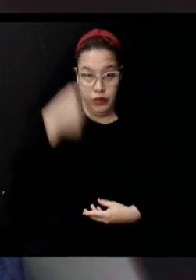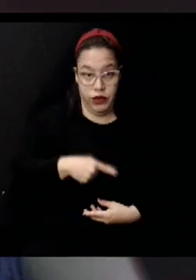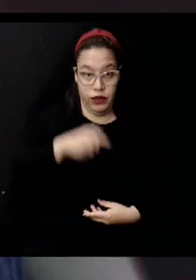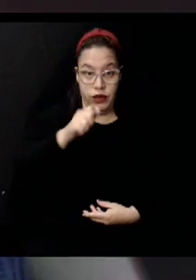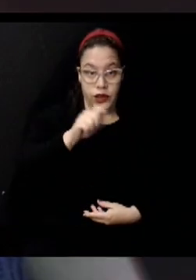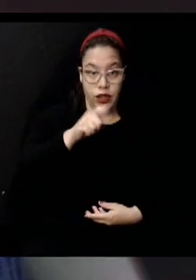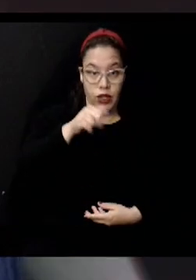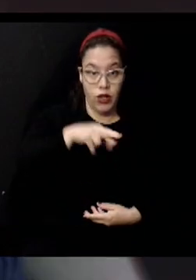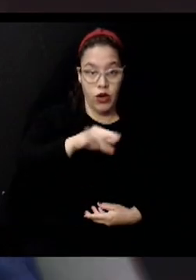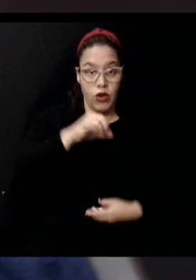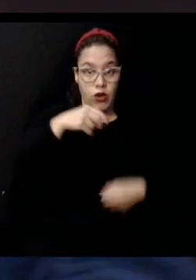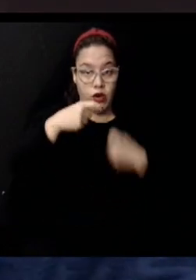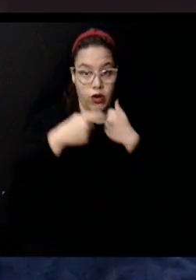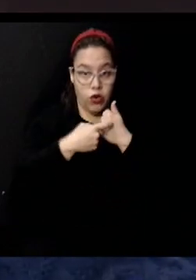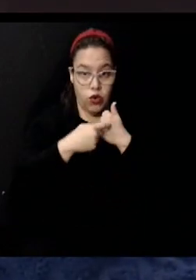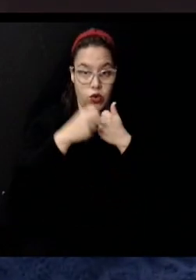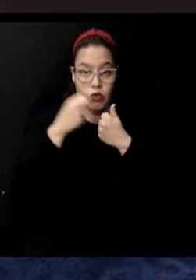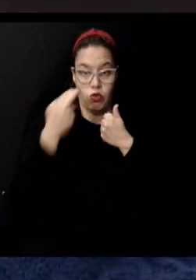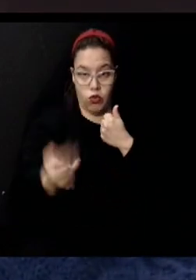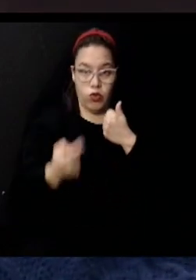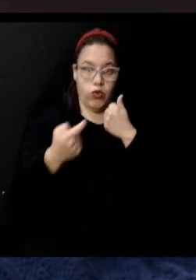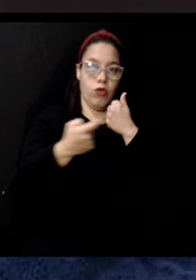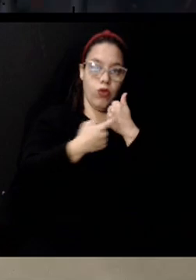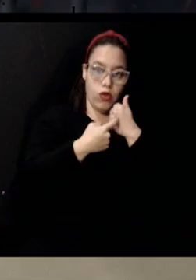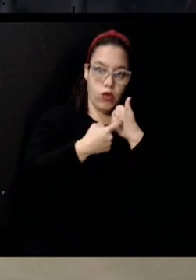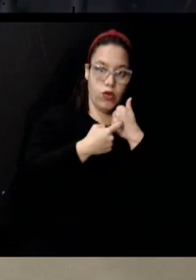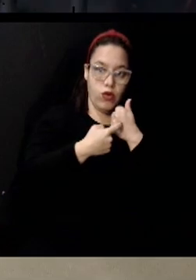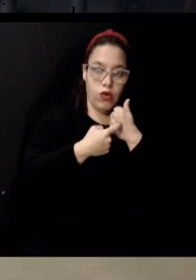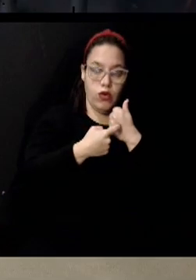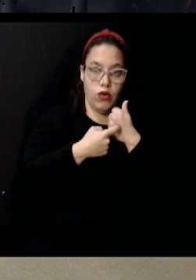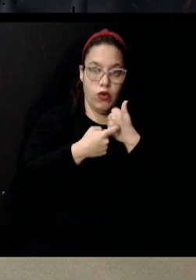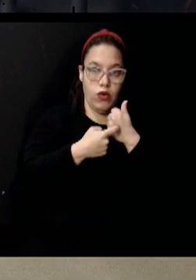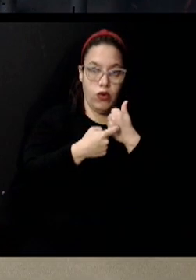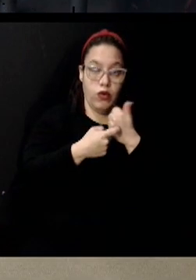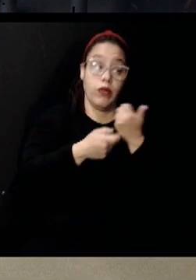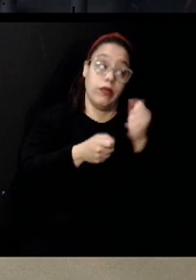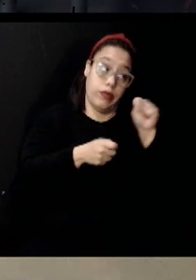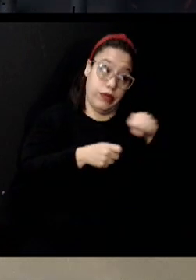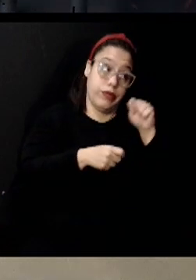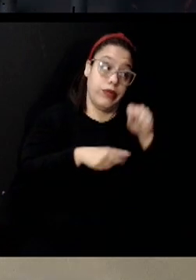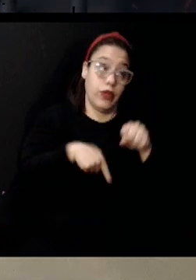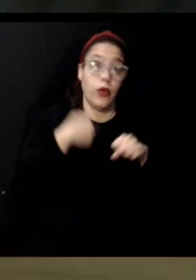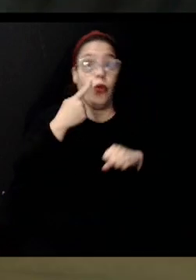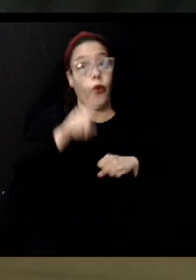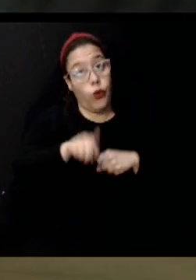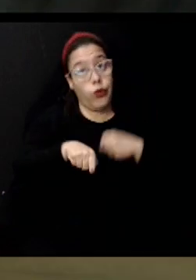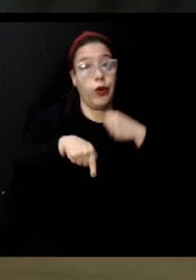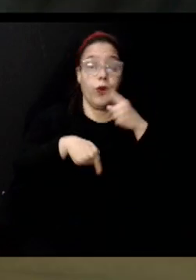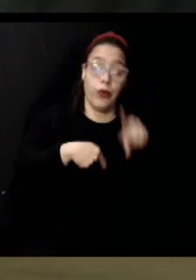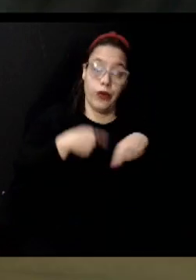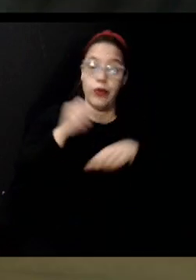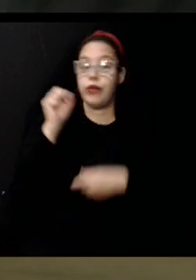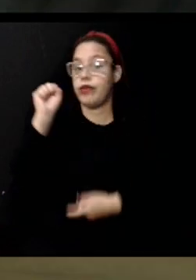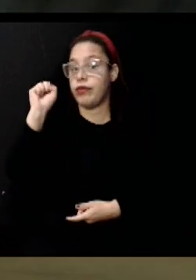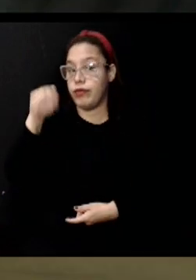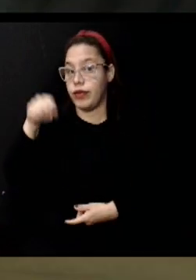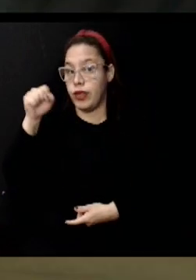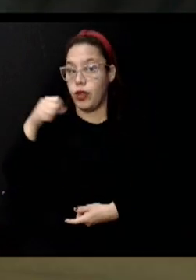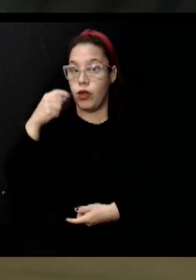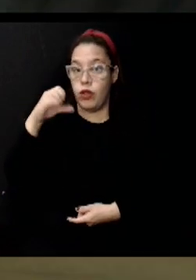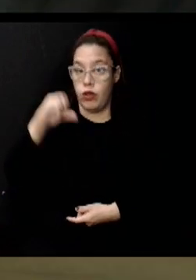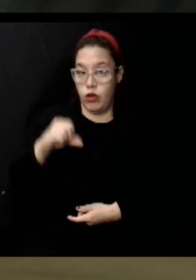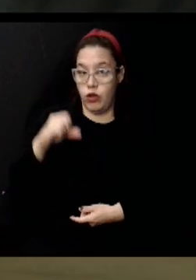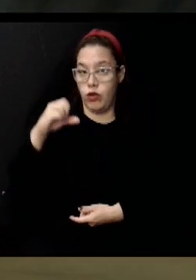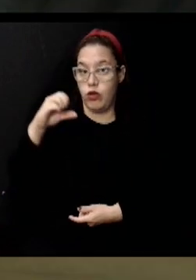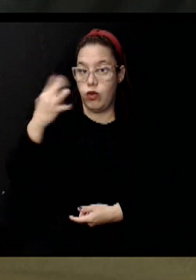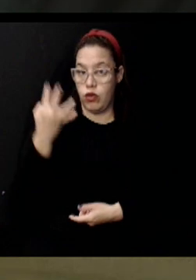uma ou 2 vezes, vai Andréia, você aparecer. desfaz isso, né, aí Exatamente. vem outras coisas. É isso, gente. Olha, 9h04, a gente